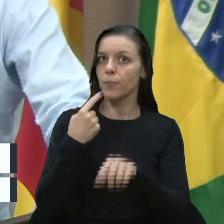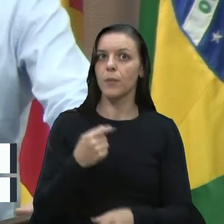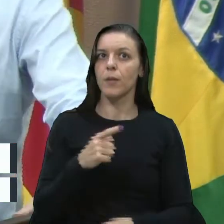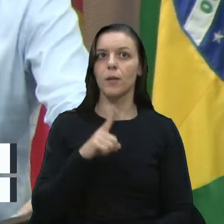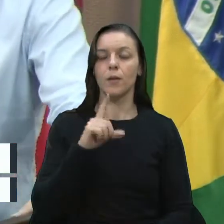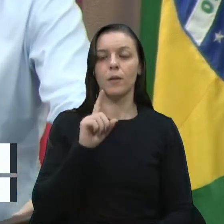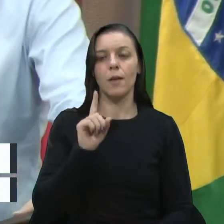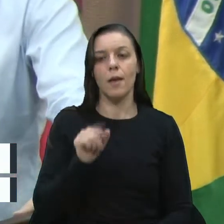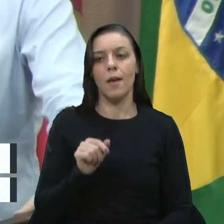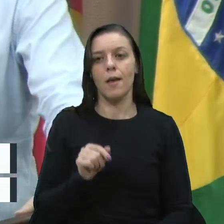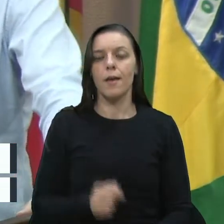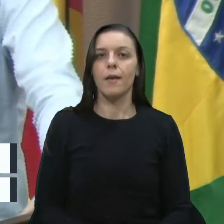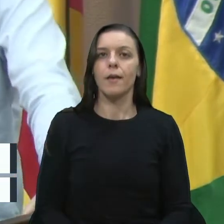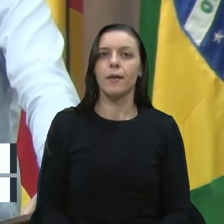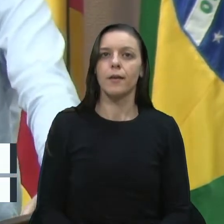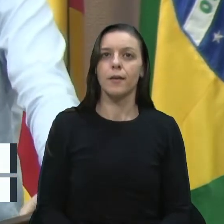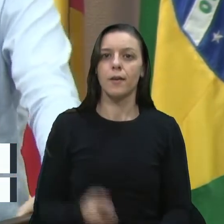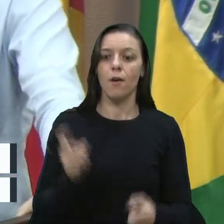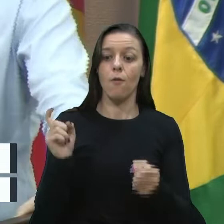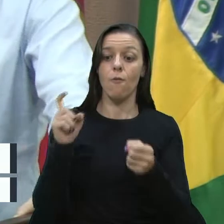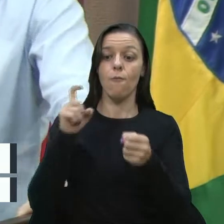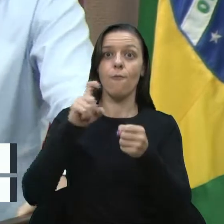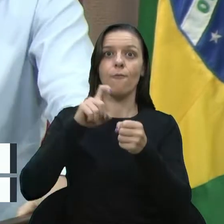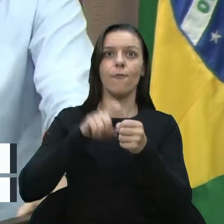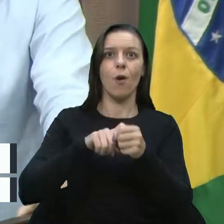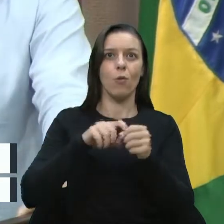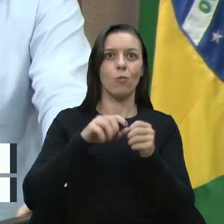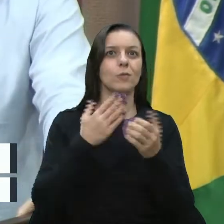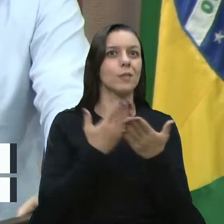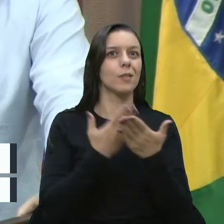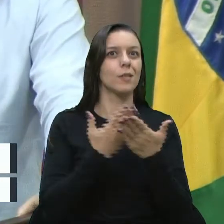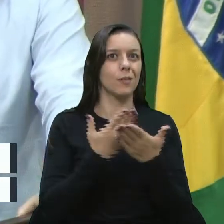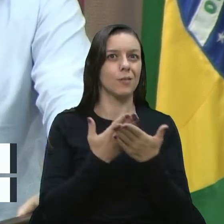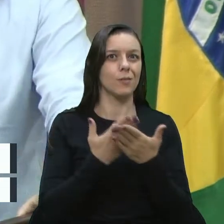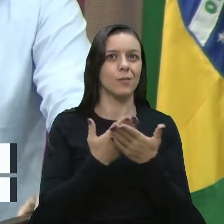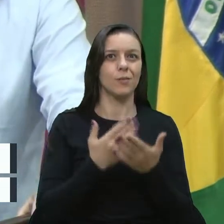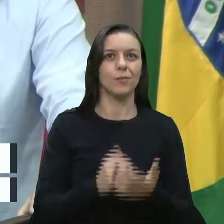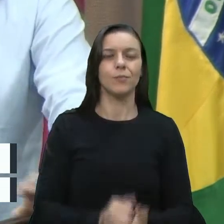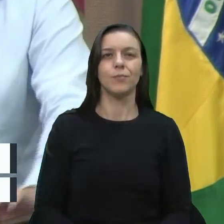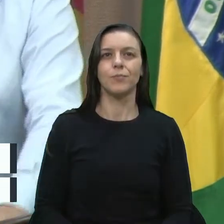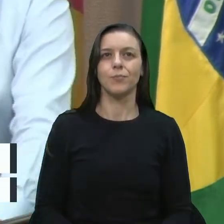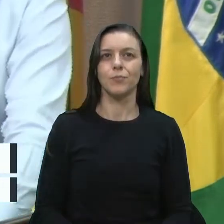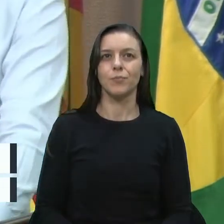é a volta às aulas. E aí,